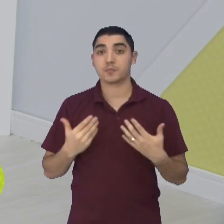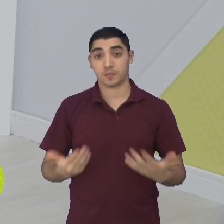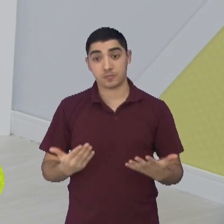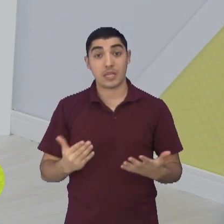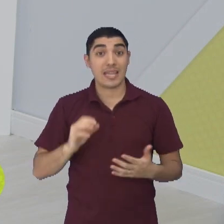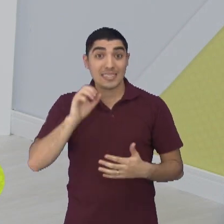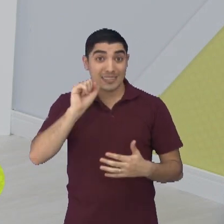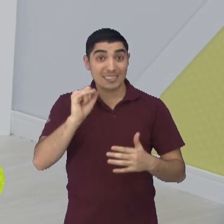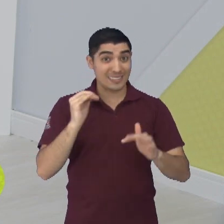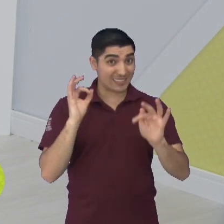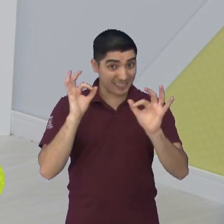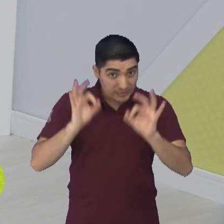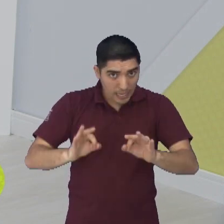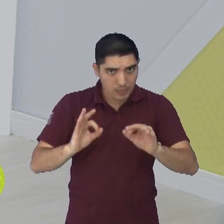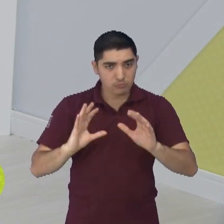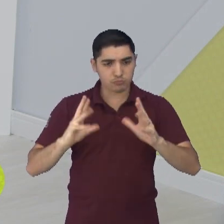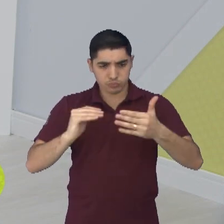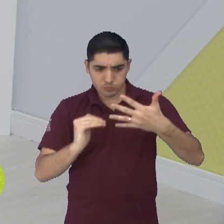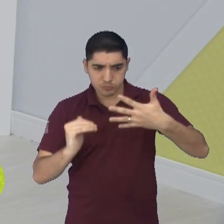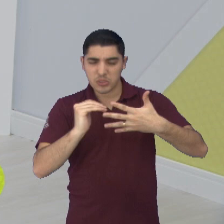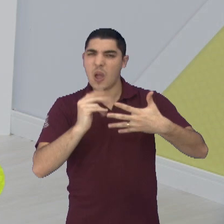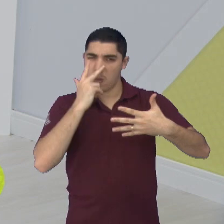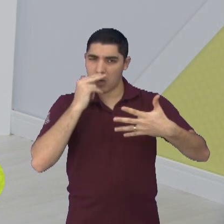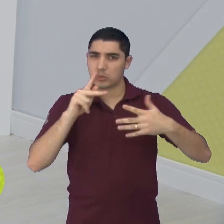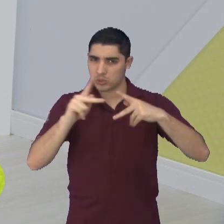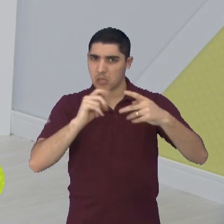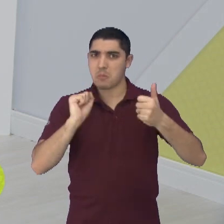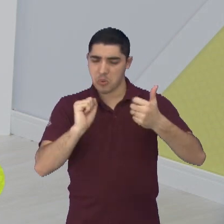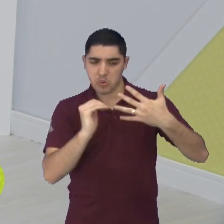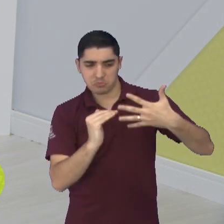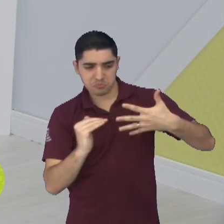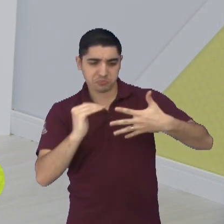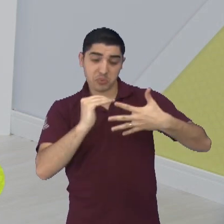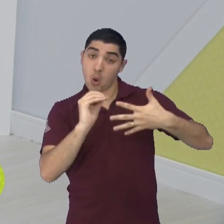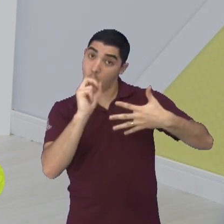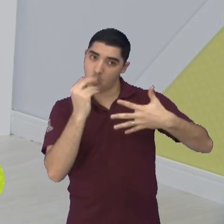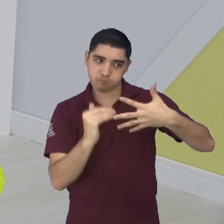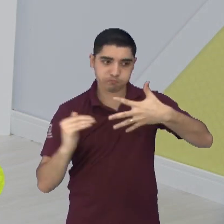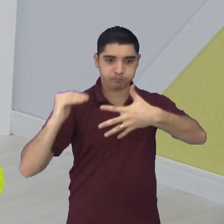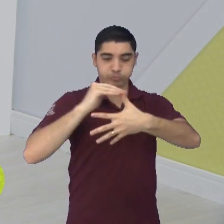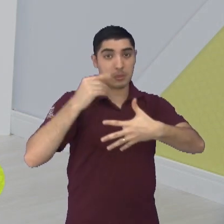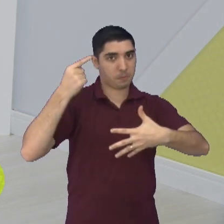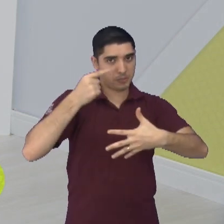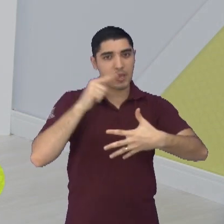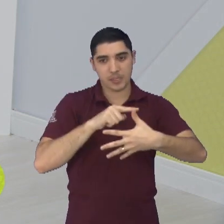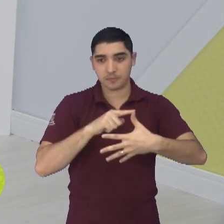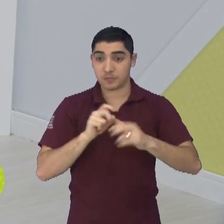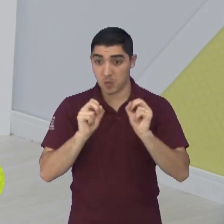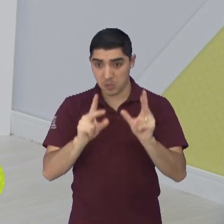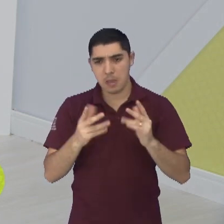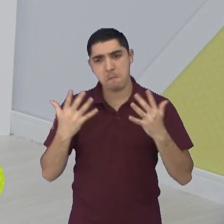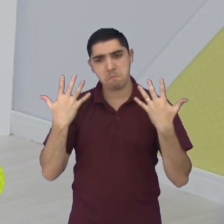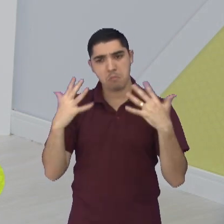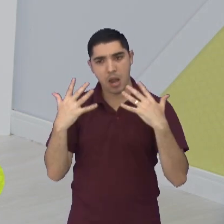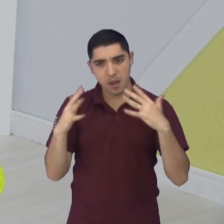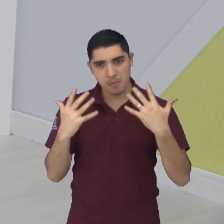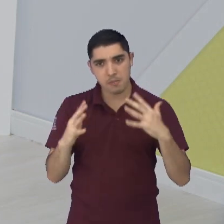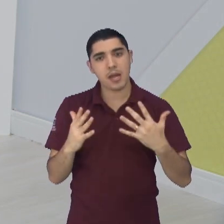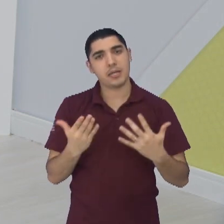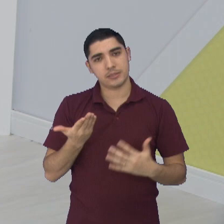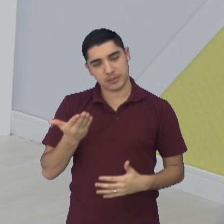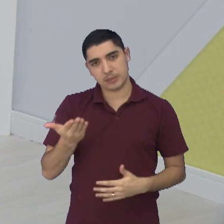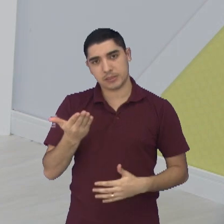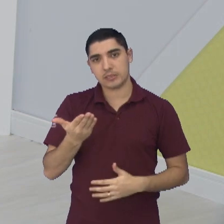que igualar tudo, provavelmente São José vai subir e deve assumir aí a liderança da Liga Paulista, tá certo? Parabéns para